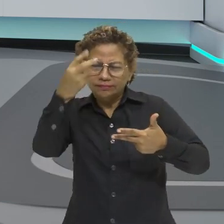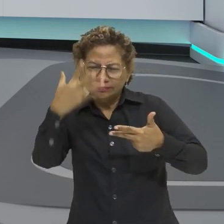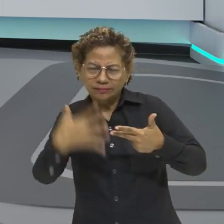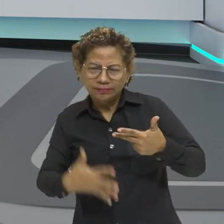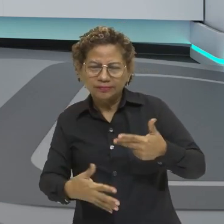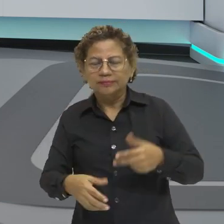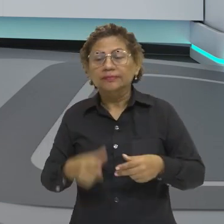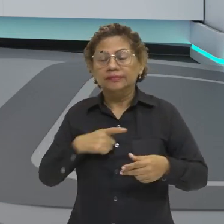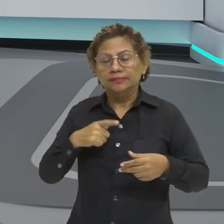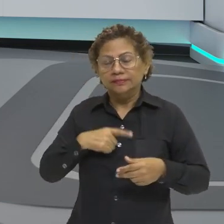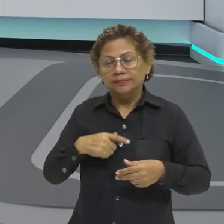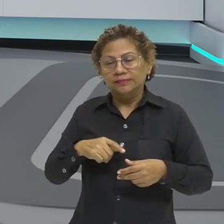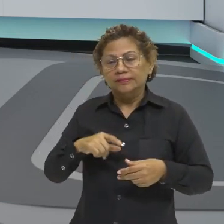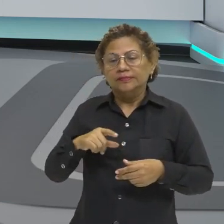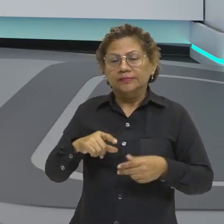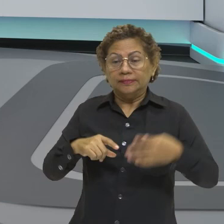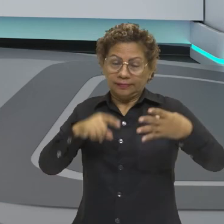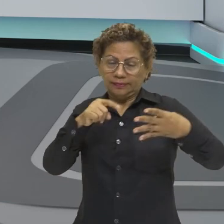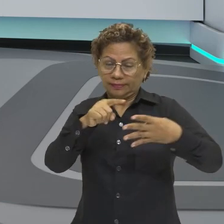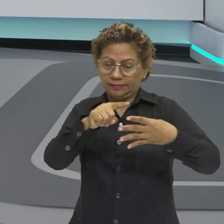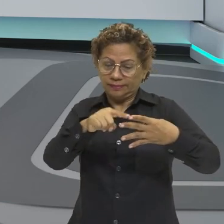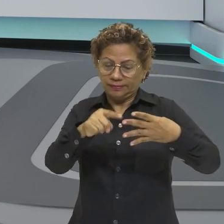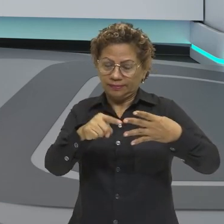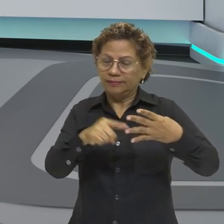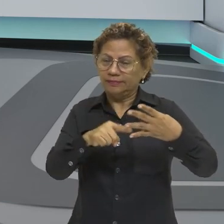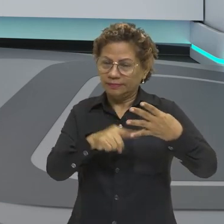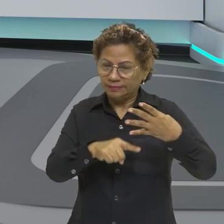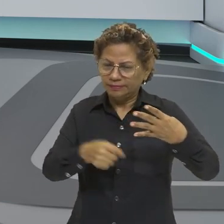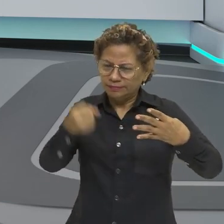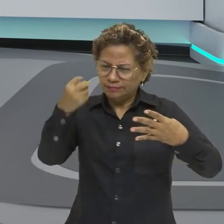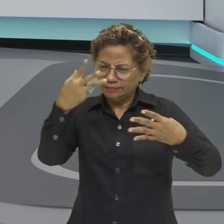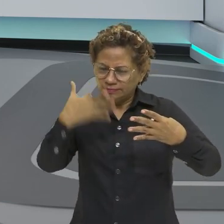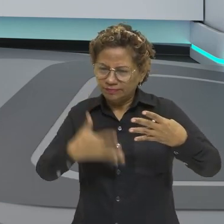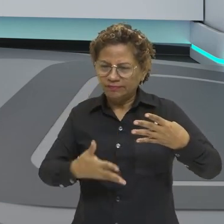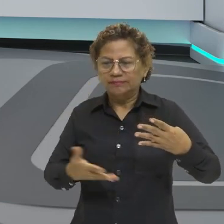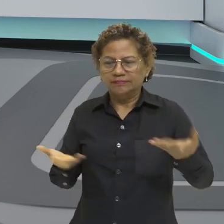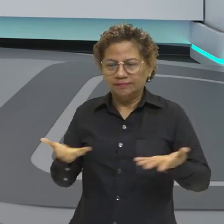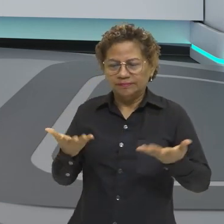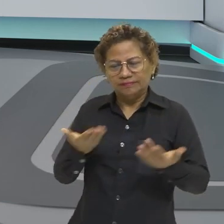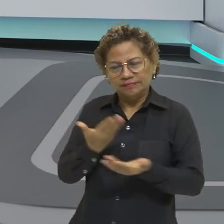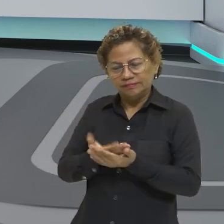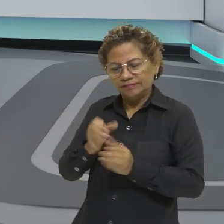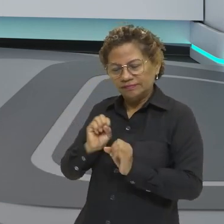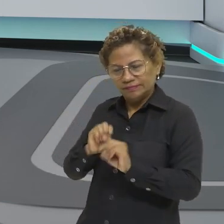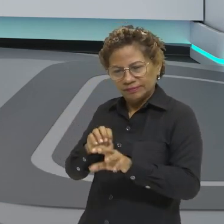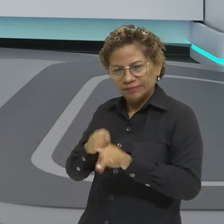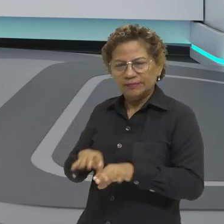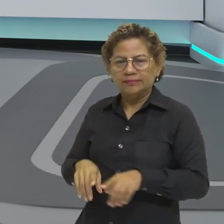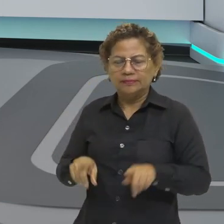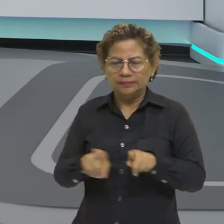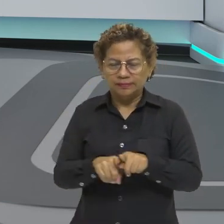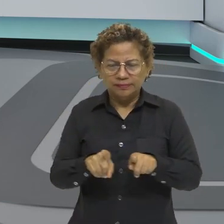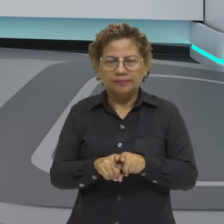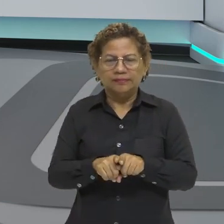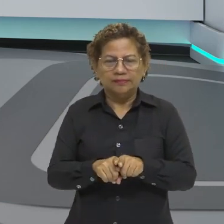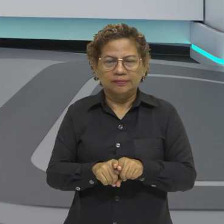formas, a citação e a alusão ou referência. E também falamos sobre